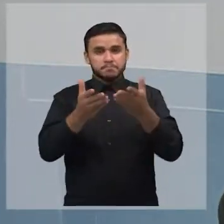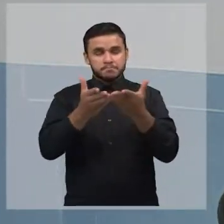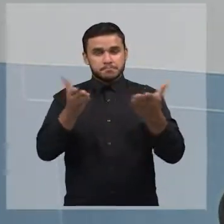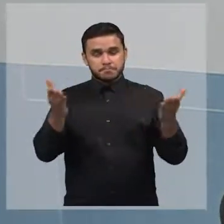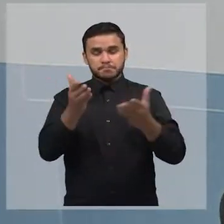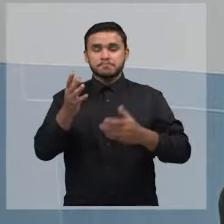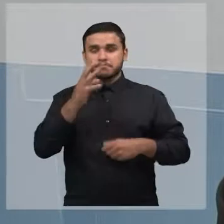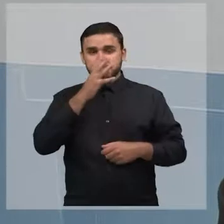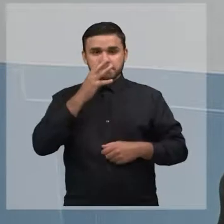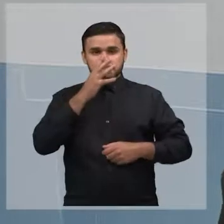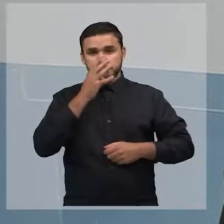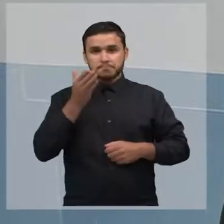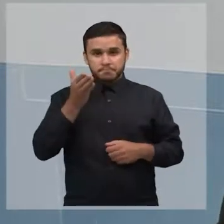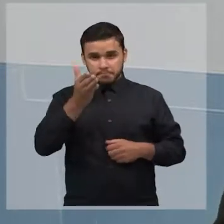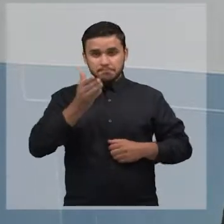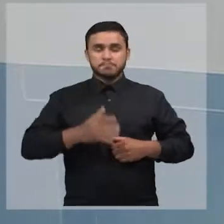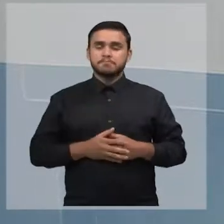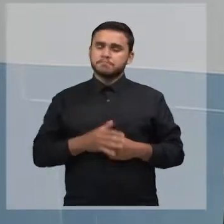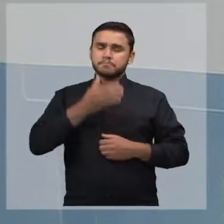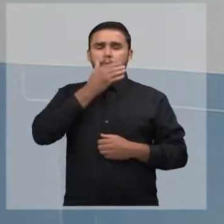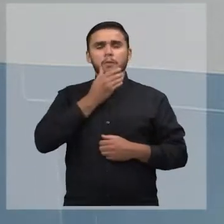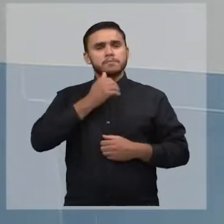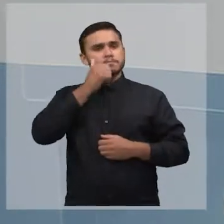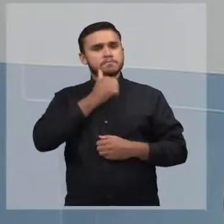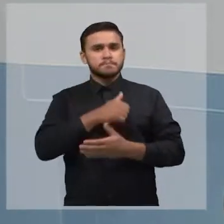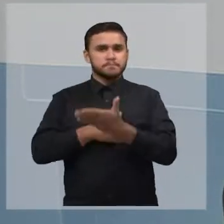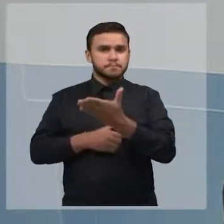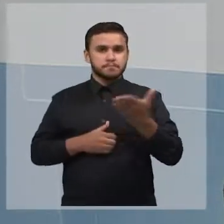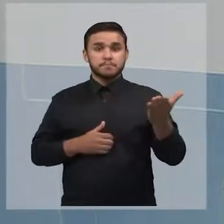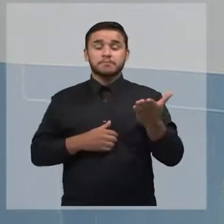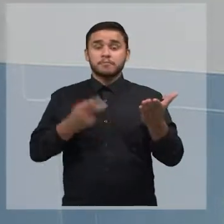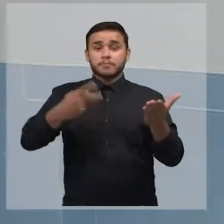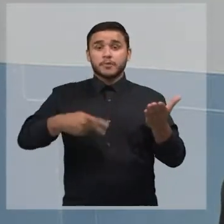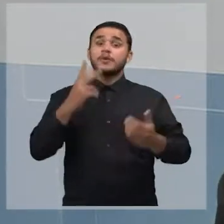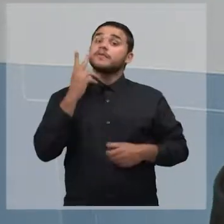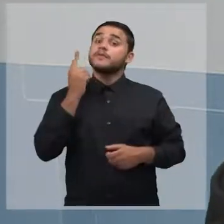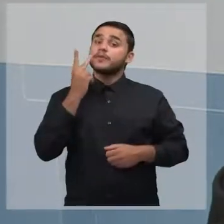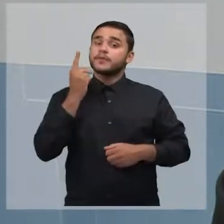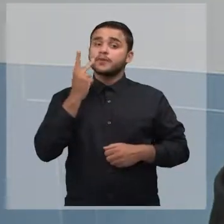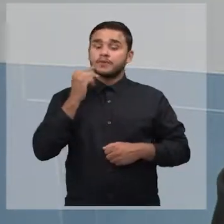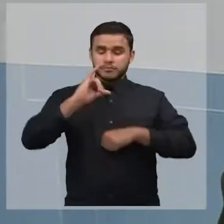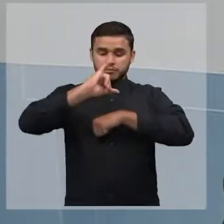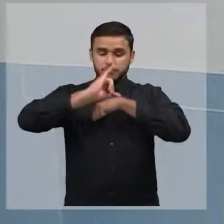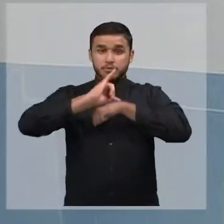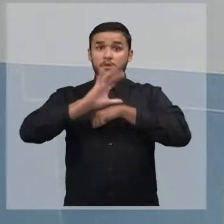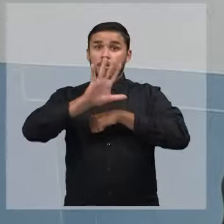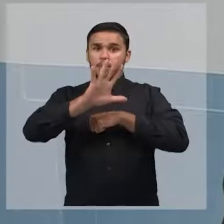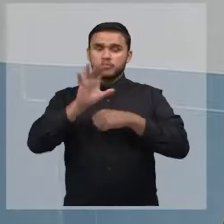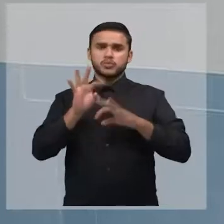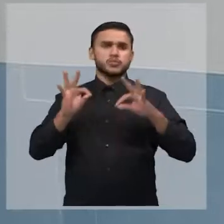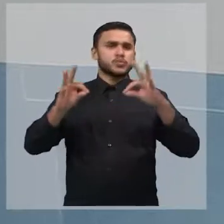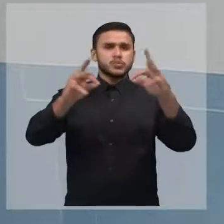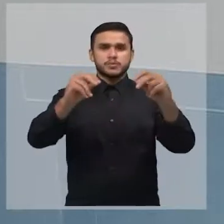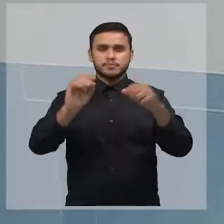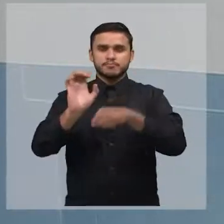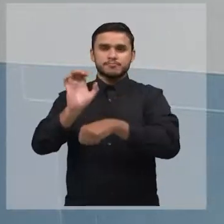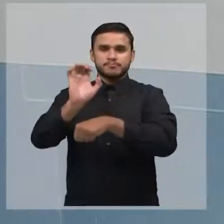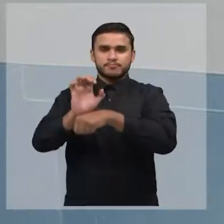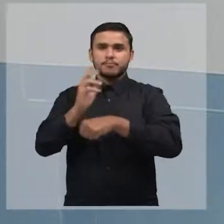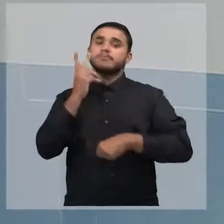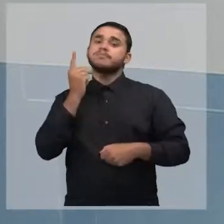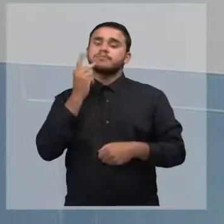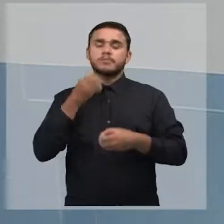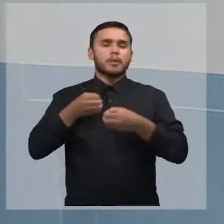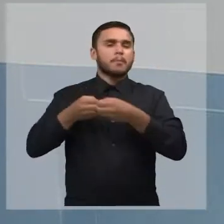Fortaleza com o público, telespectador, telespectadora, de Fortaleza, região metropolitana e todo o estado do Ceará.